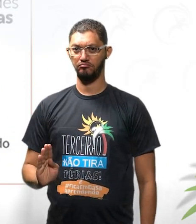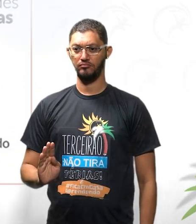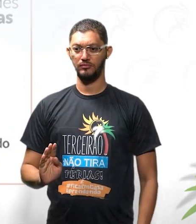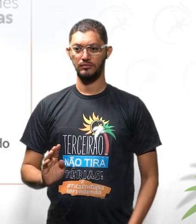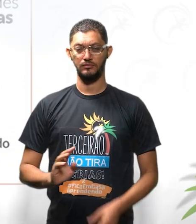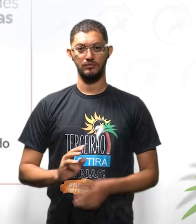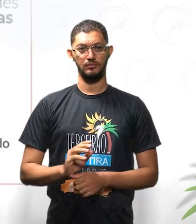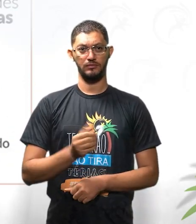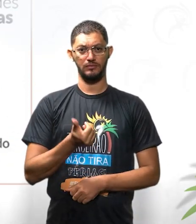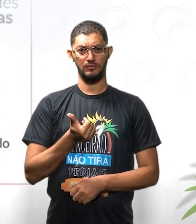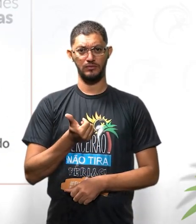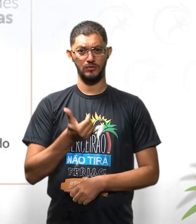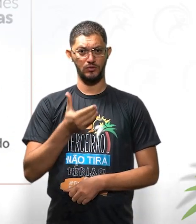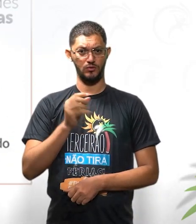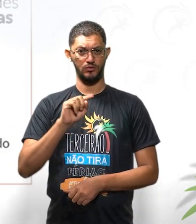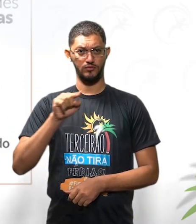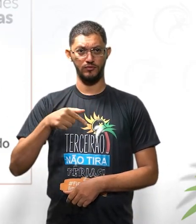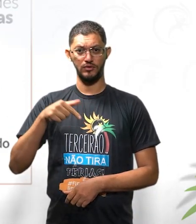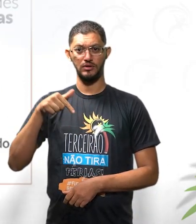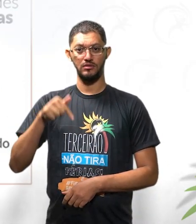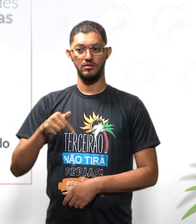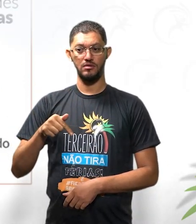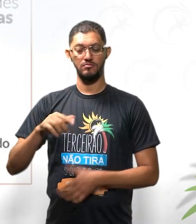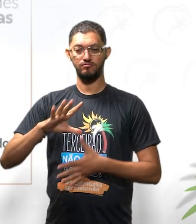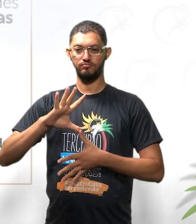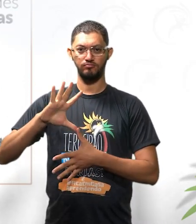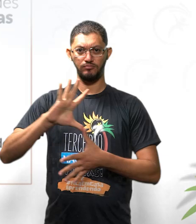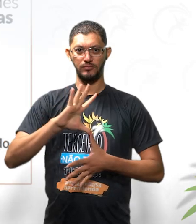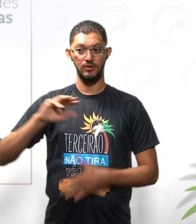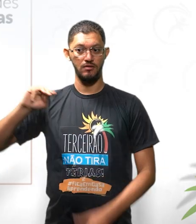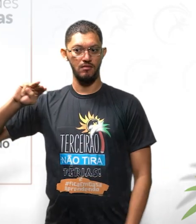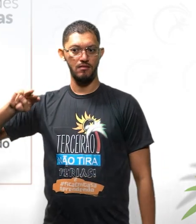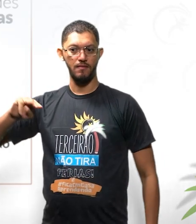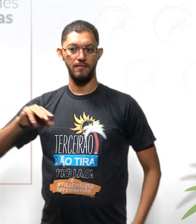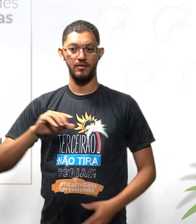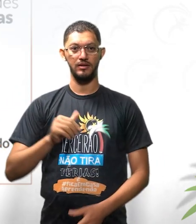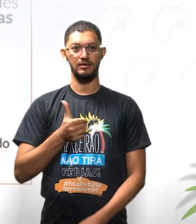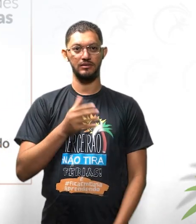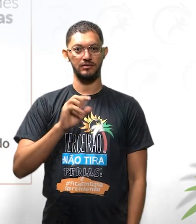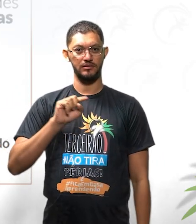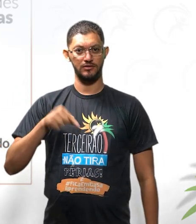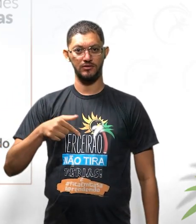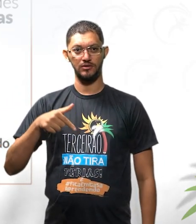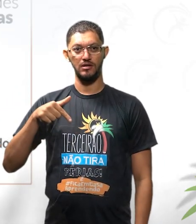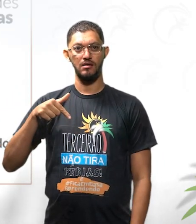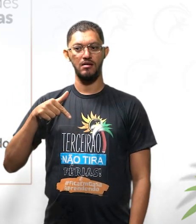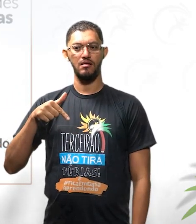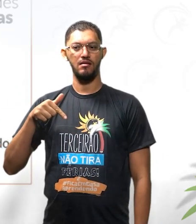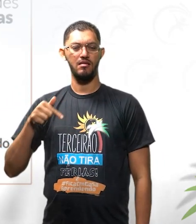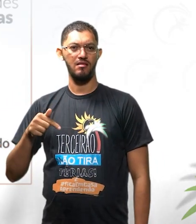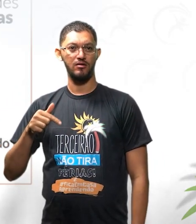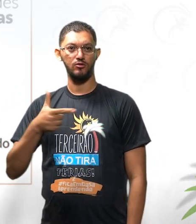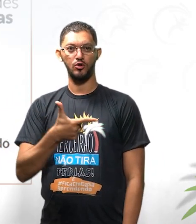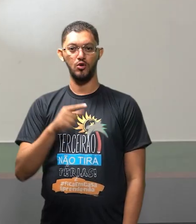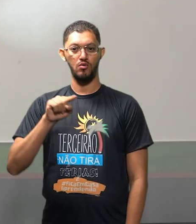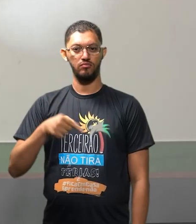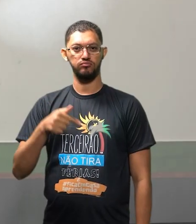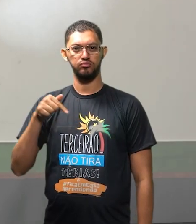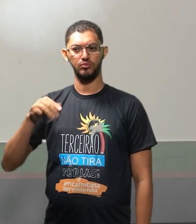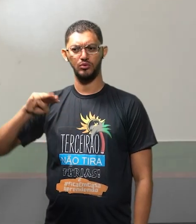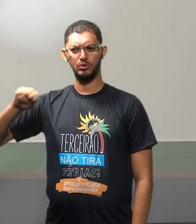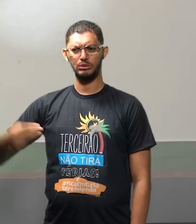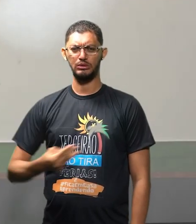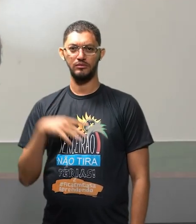Desses 10,7 milhões da América, 2,7 milhões de crianças e adolescentes são no Brasil.